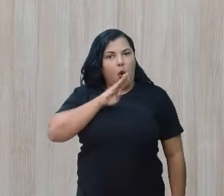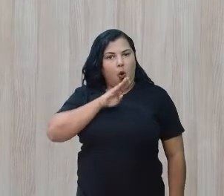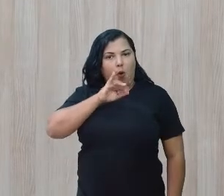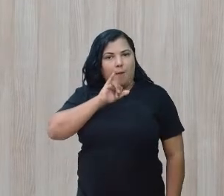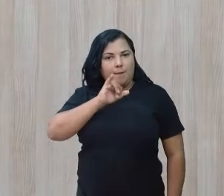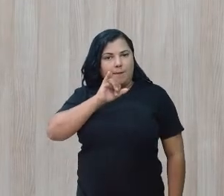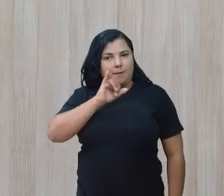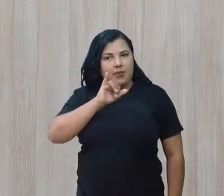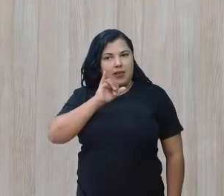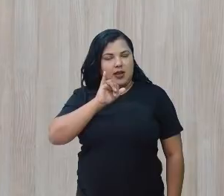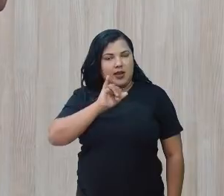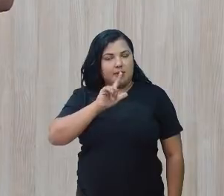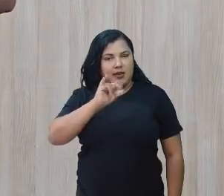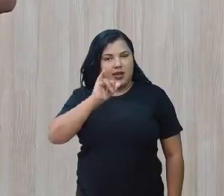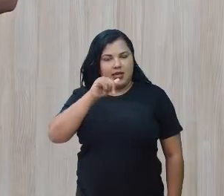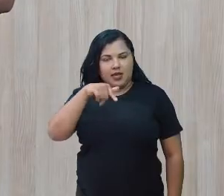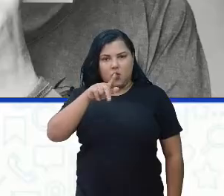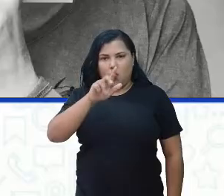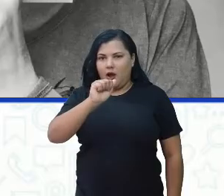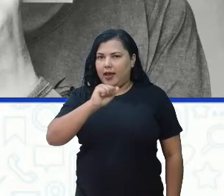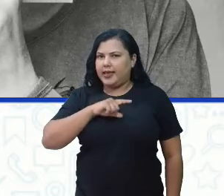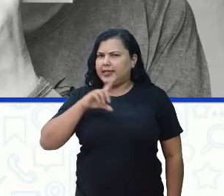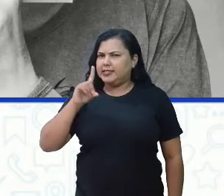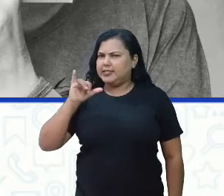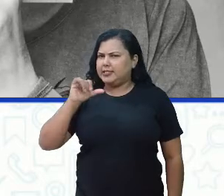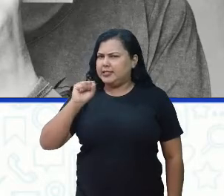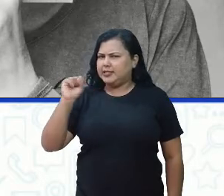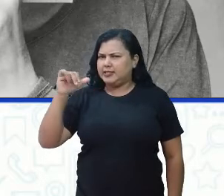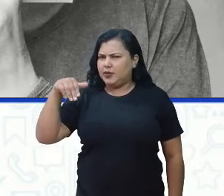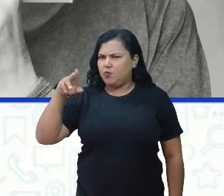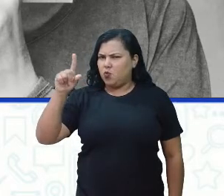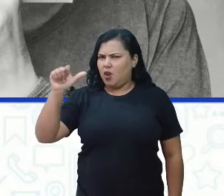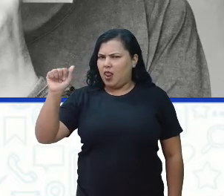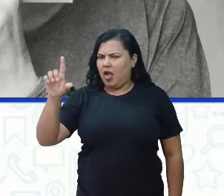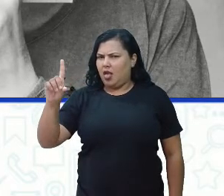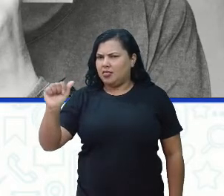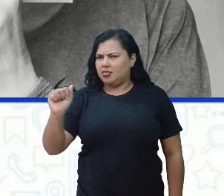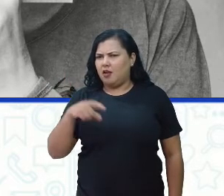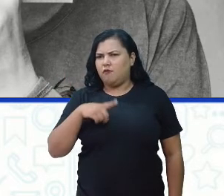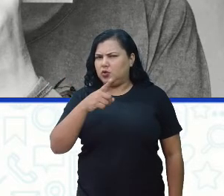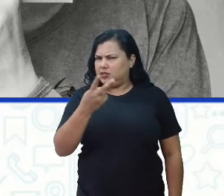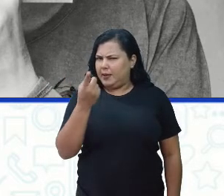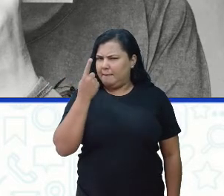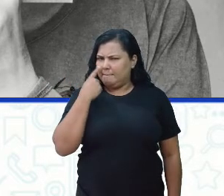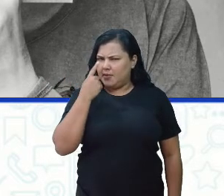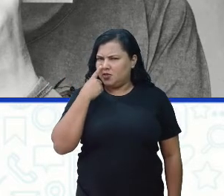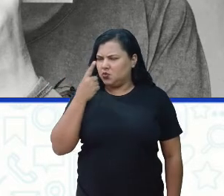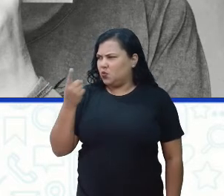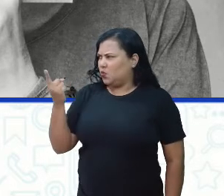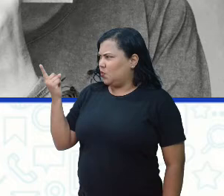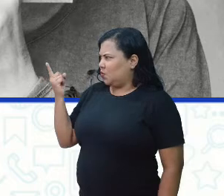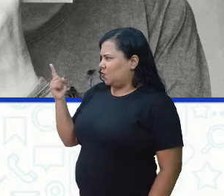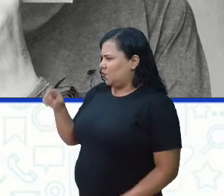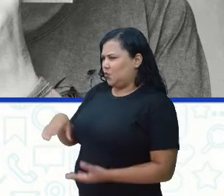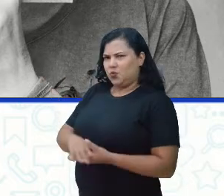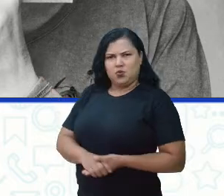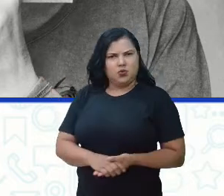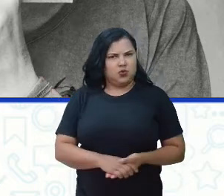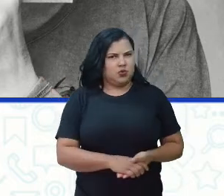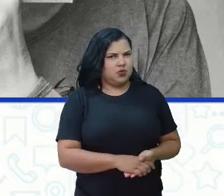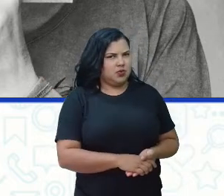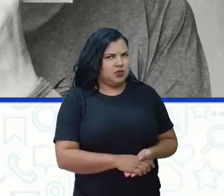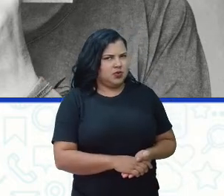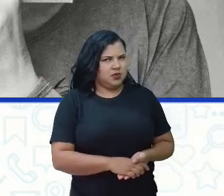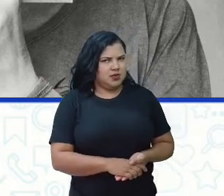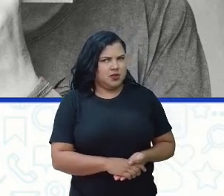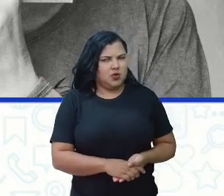dissimulada. Será? Você pensou aí em casa em oblíqua e dissimulada quando viu a imagem anterior que eu mostrei